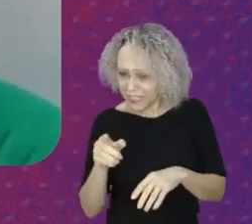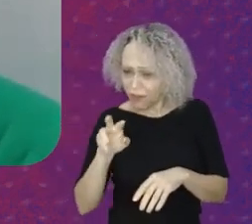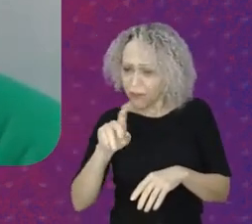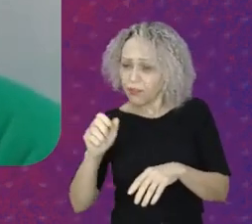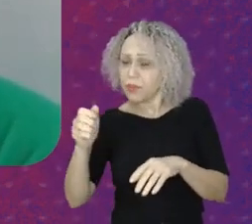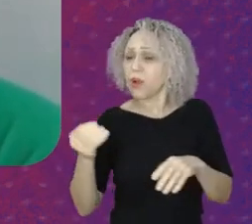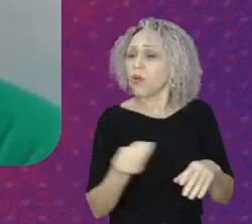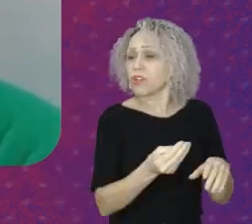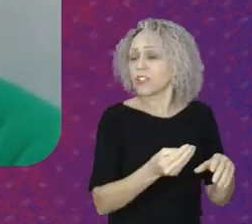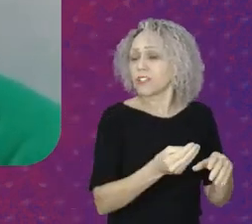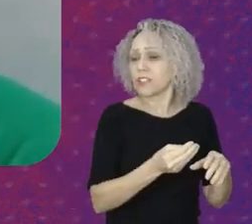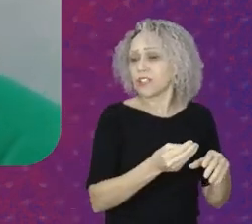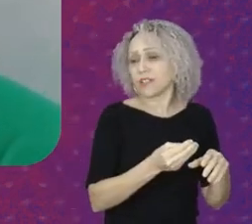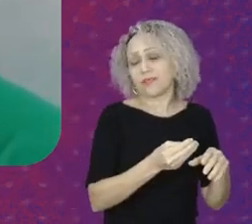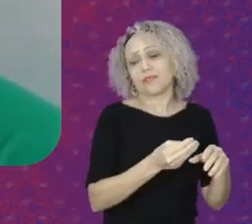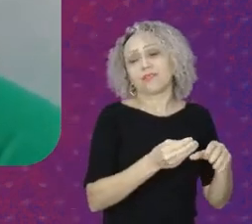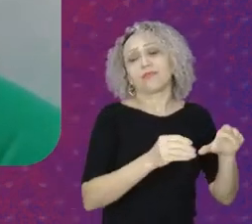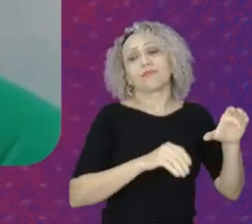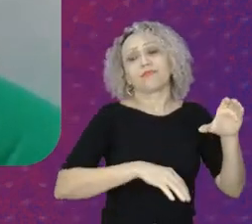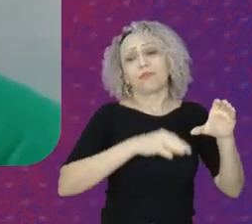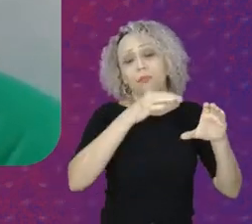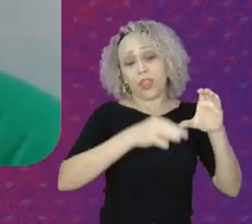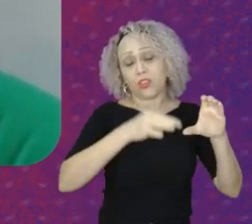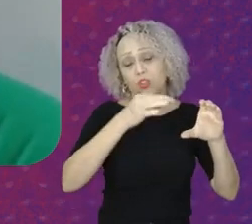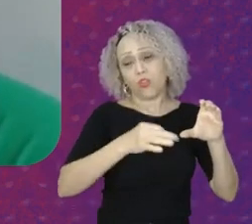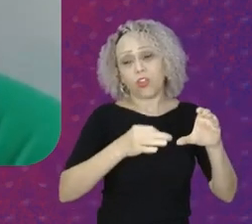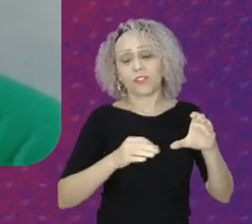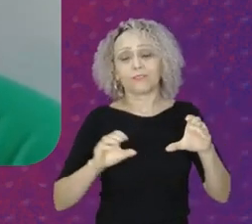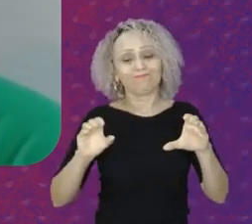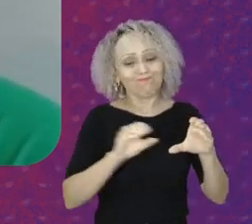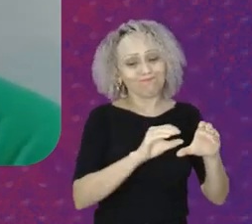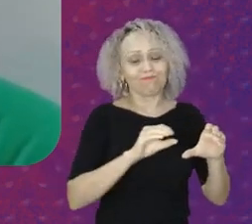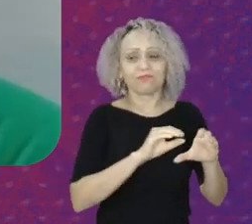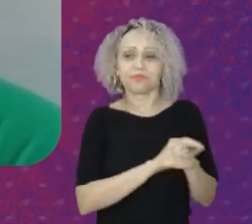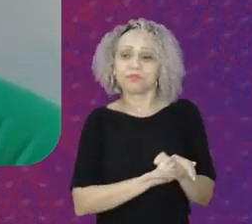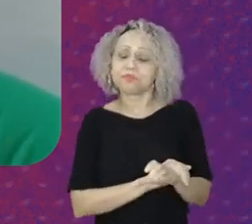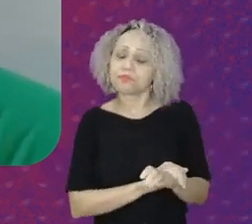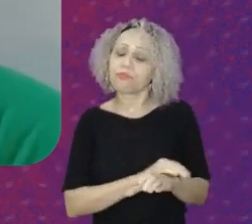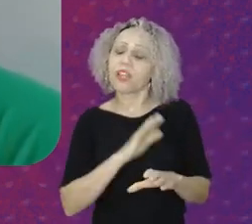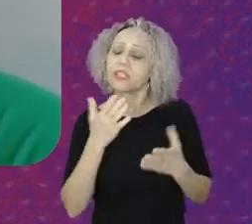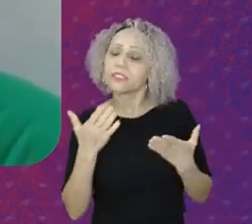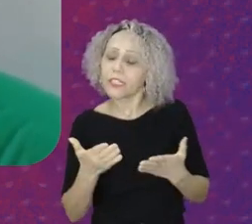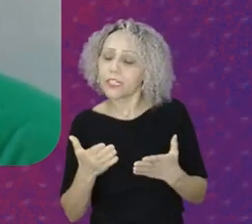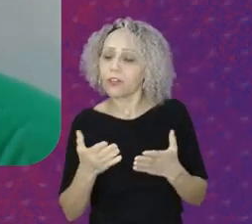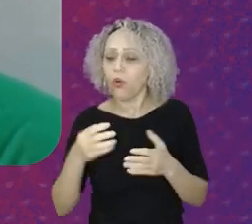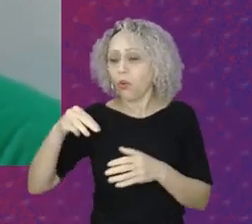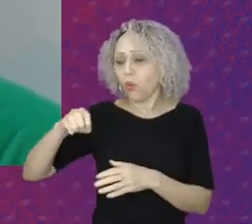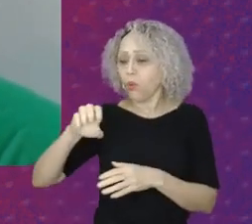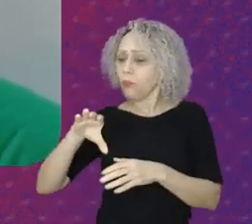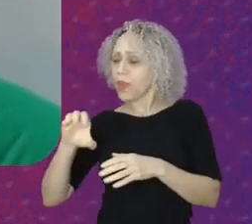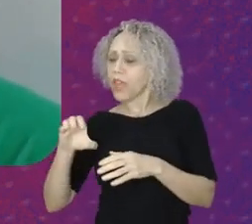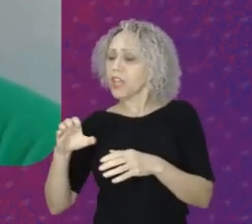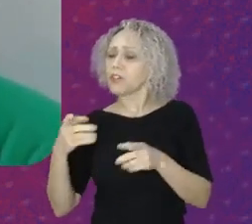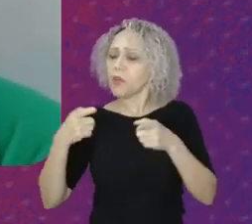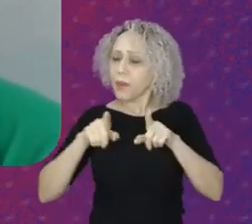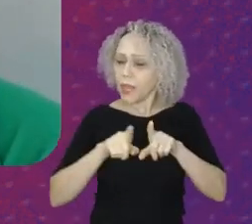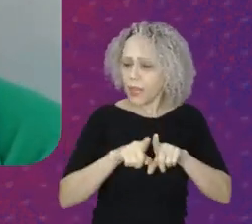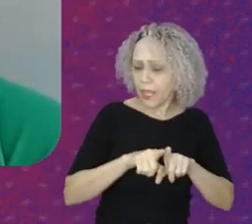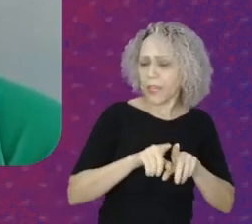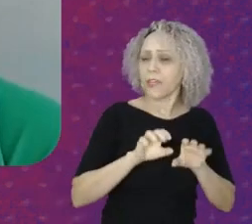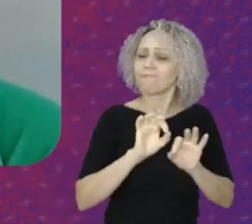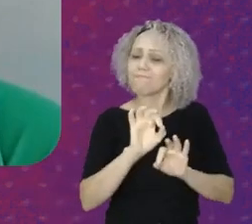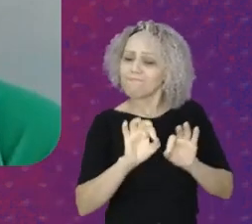parceiro desse processo de discussão das cotas, elaboração dessas mudanças. Nós sancionamos no dia 13 para